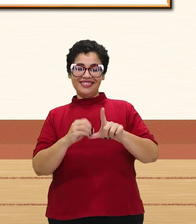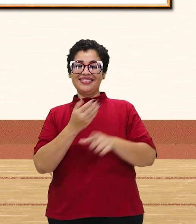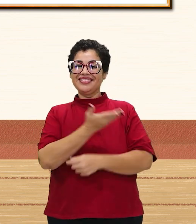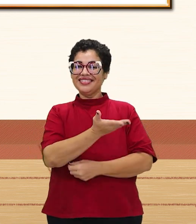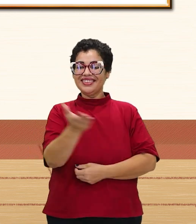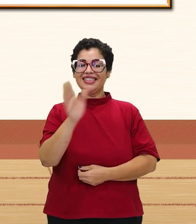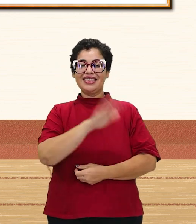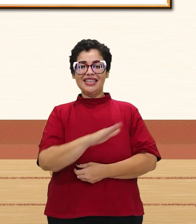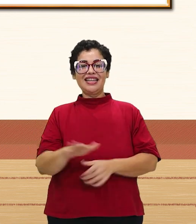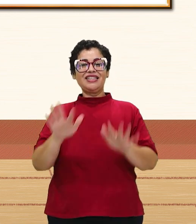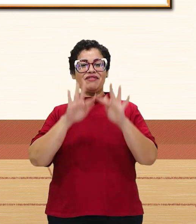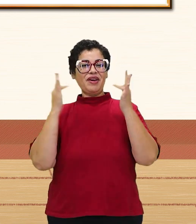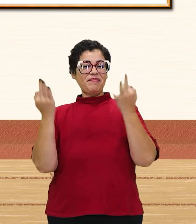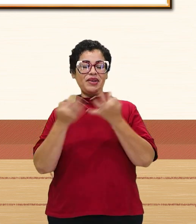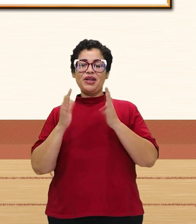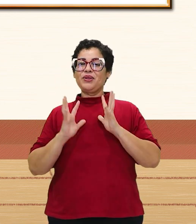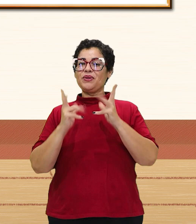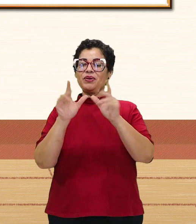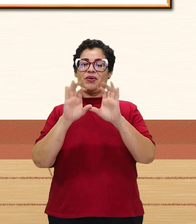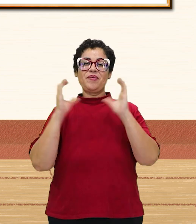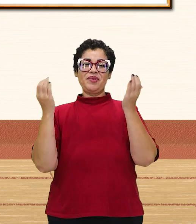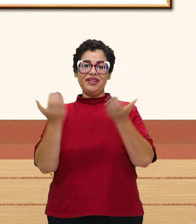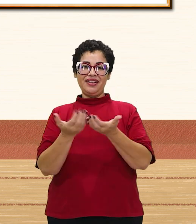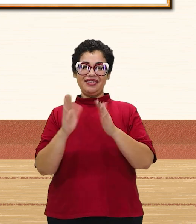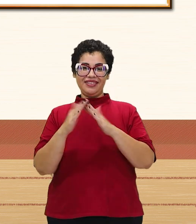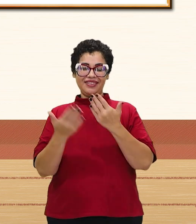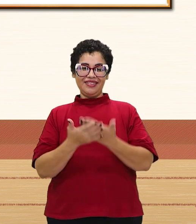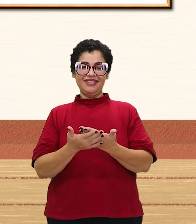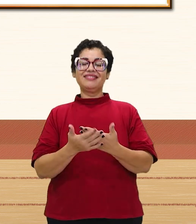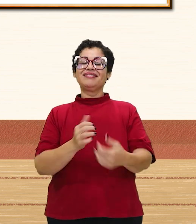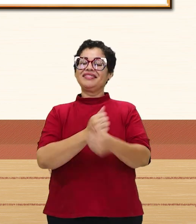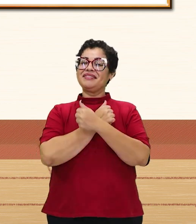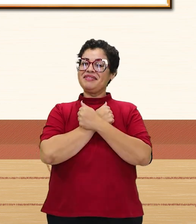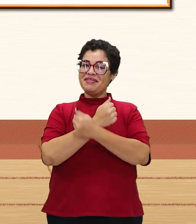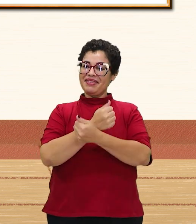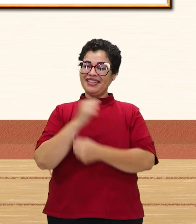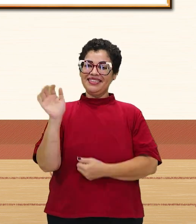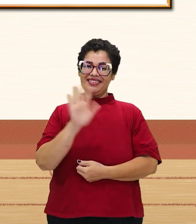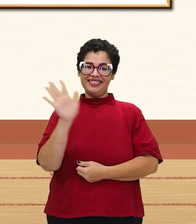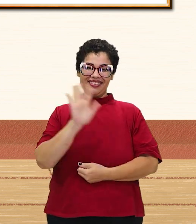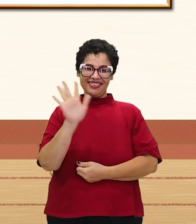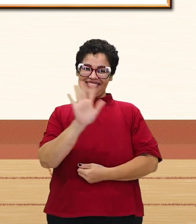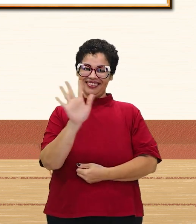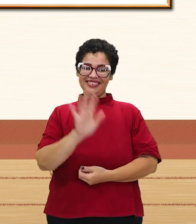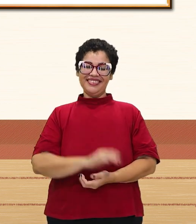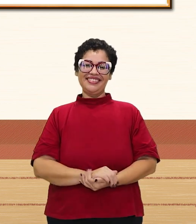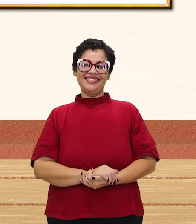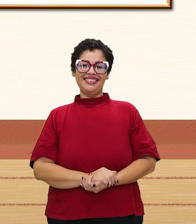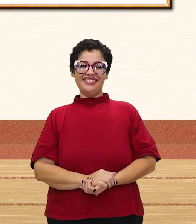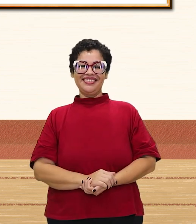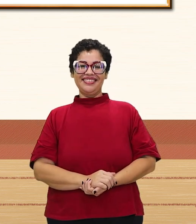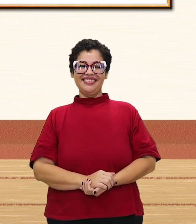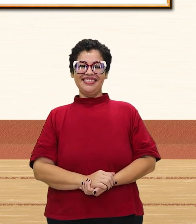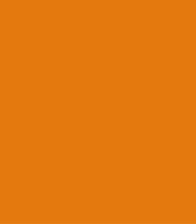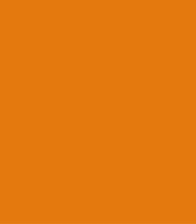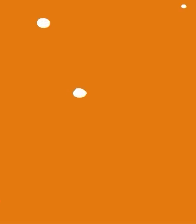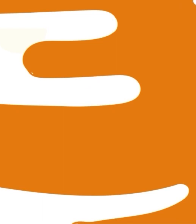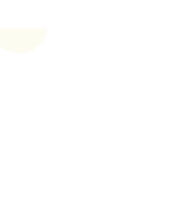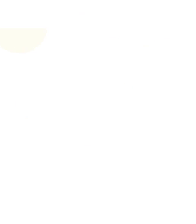para vocês, crianças, famílias e toda a comunidade escolar. Um super abraço e até mais. Tchau, tchau.